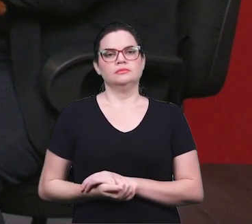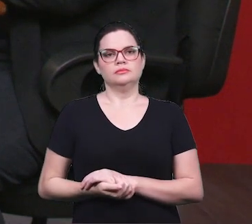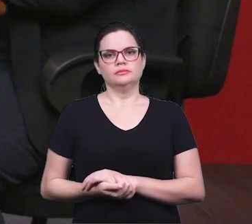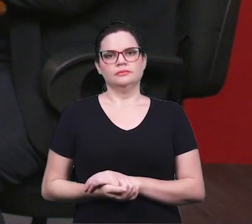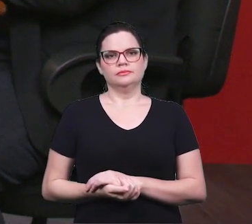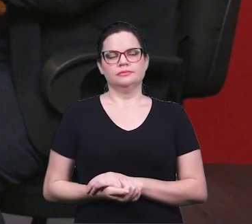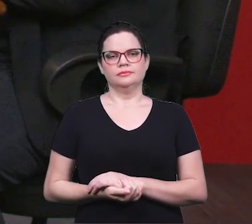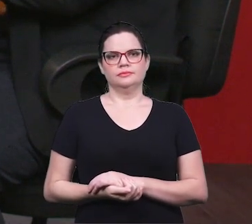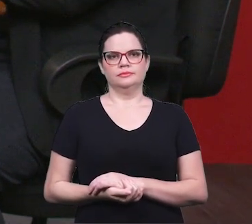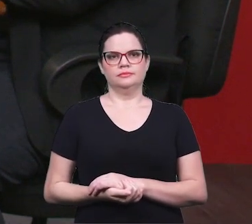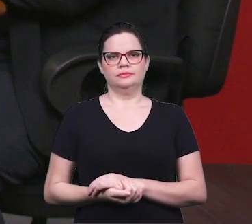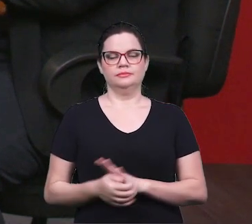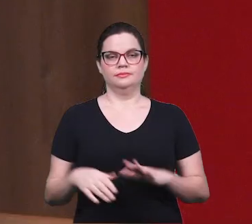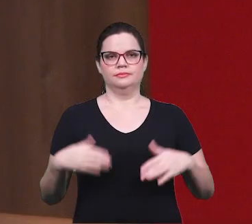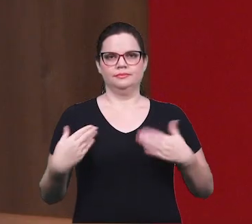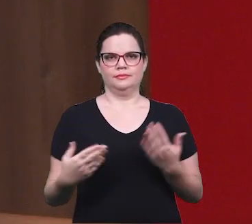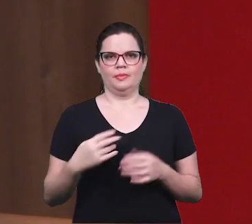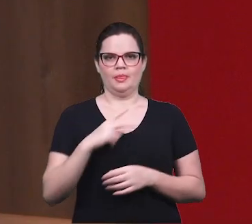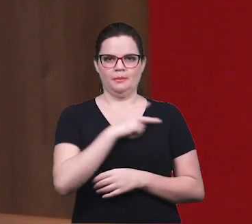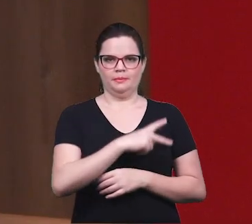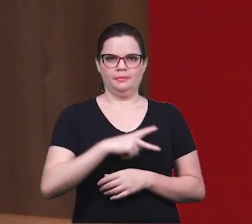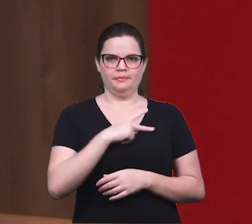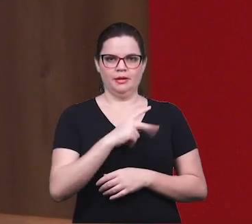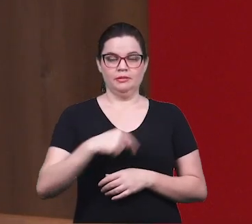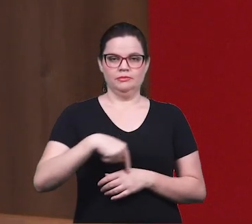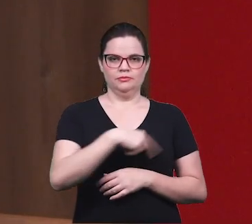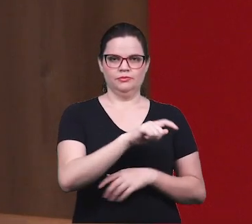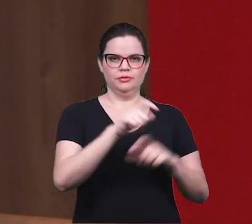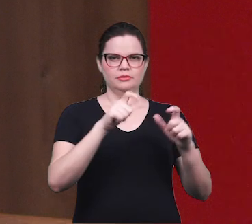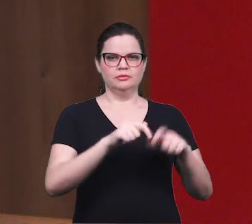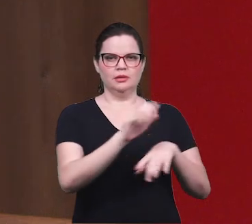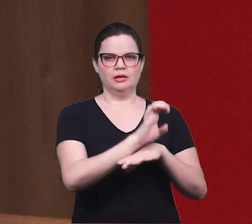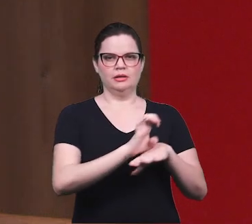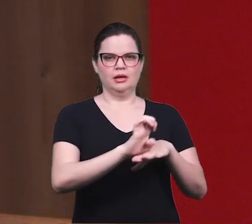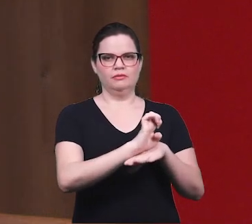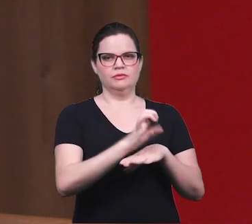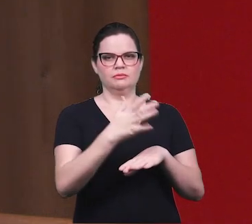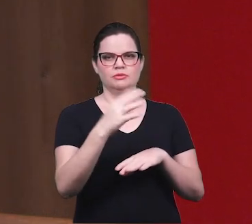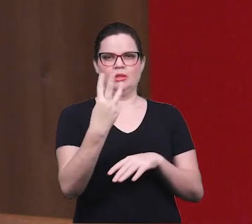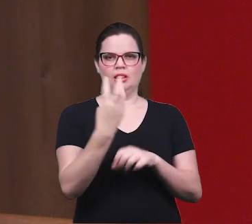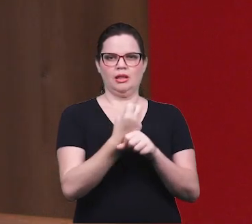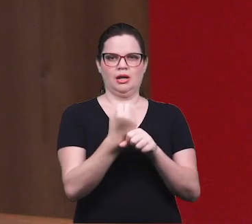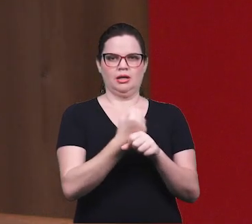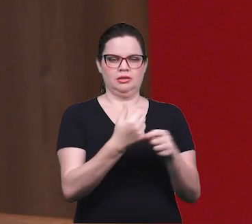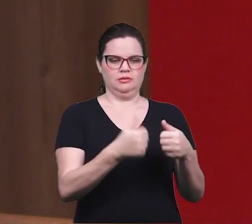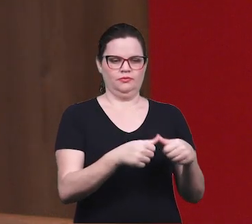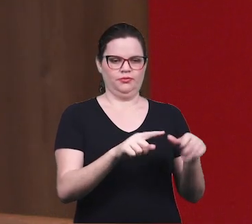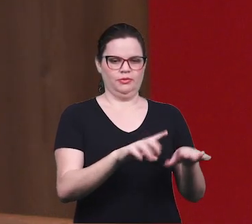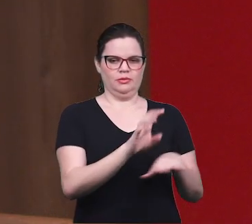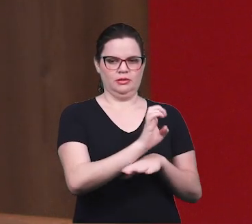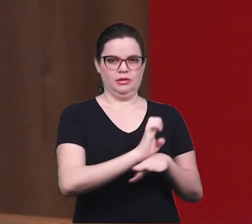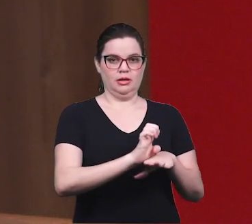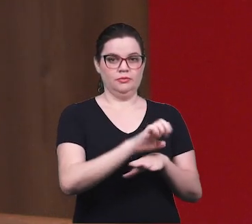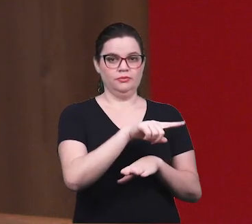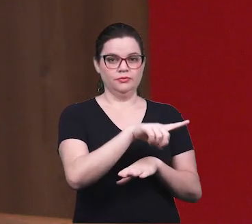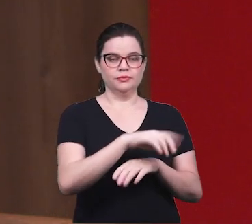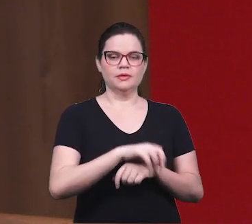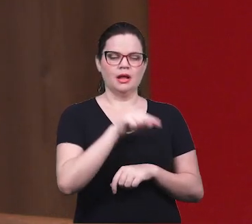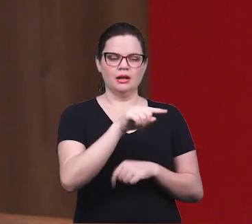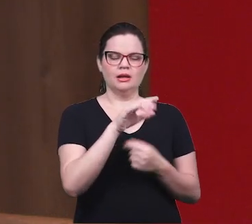Então, Paulo, quando esteve em Éfeso, teve 3 anos, E a palavra do Senhor